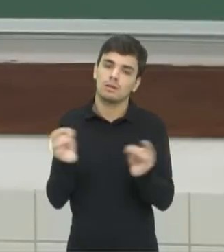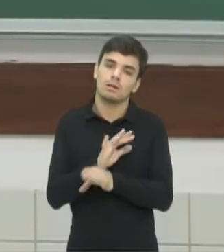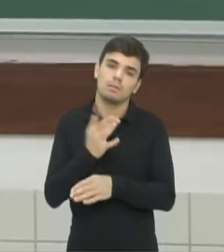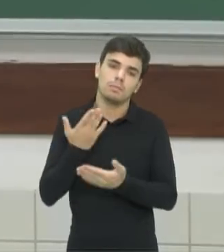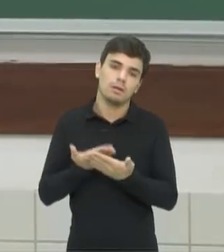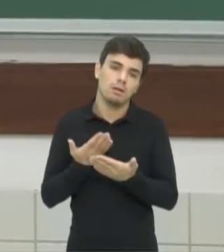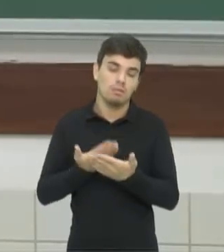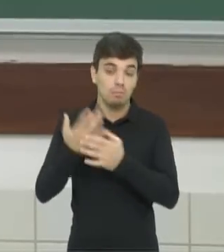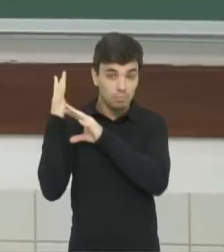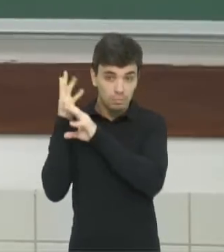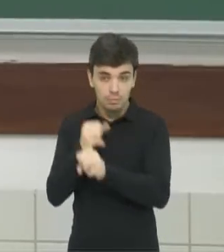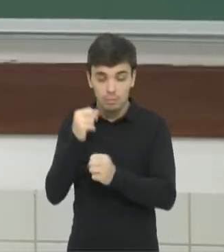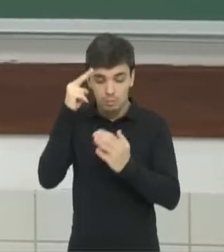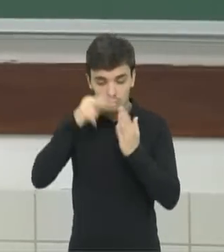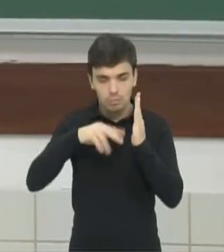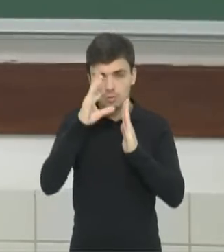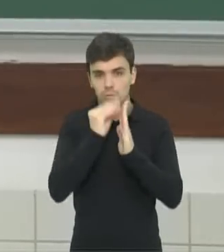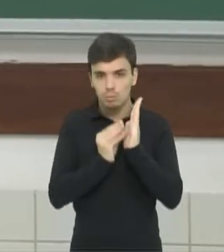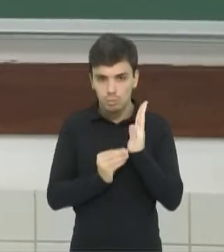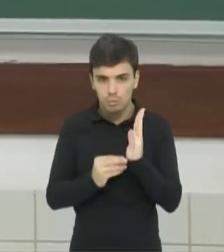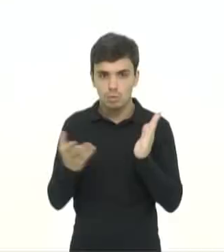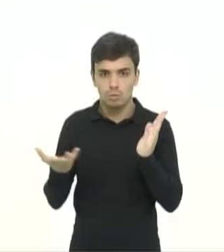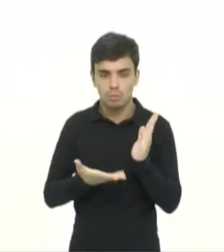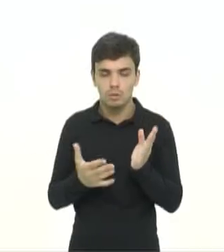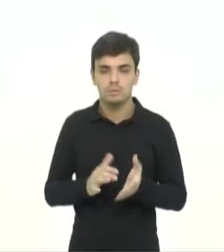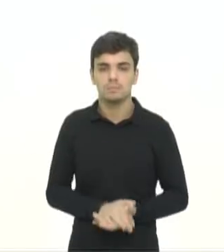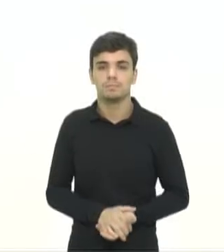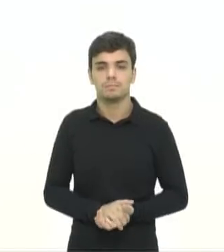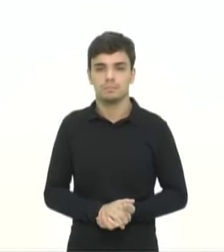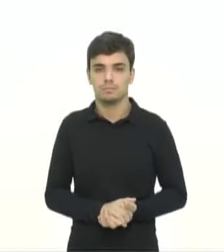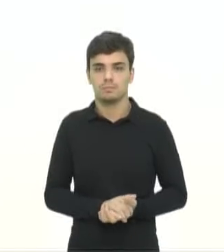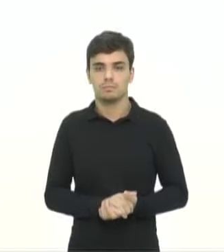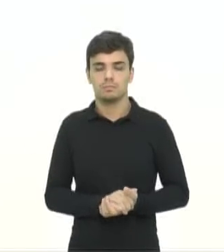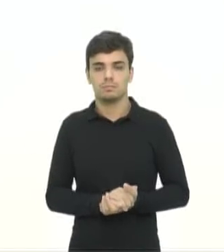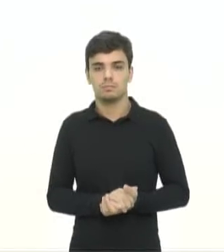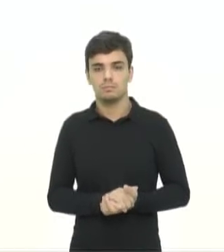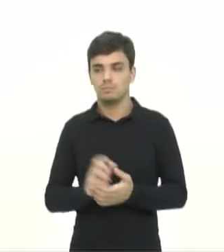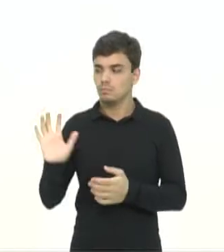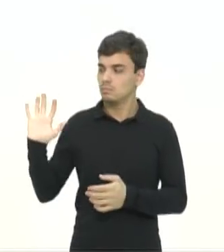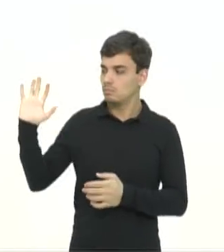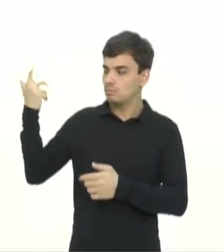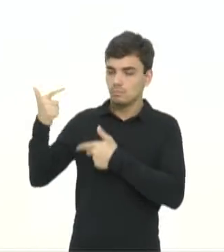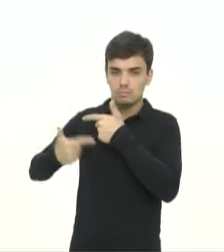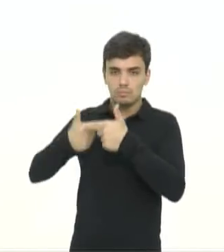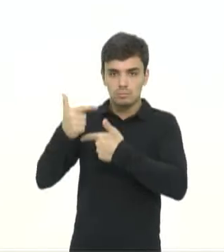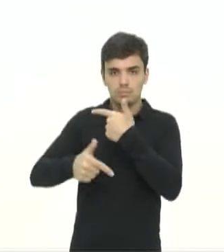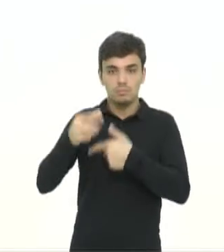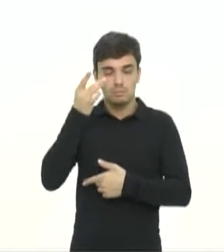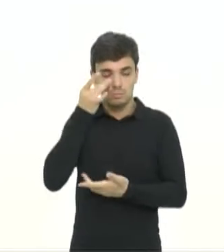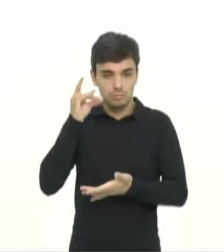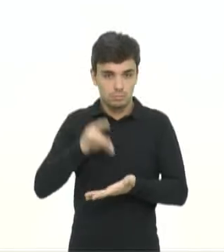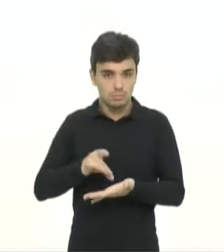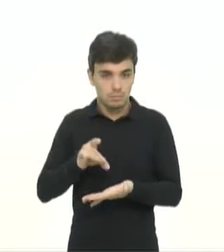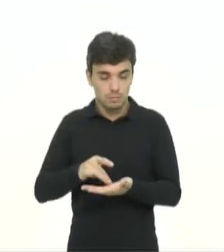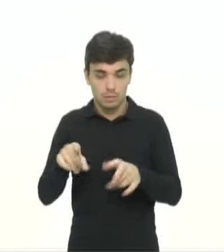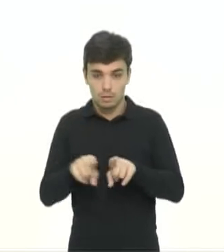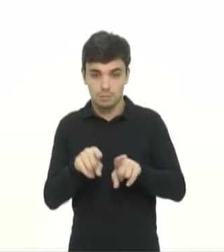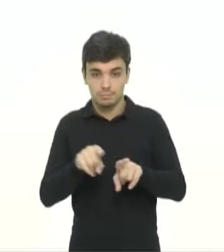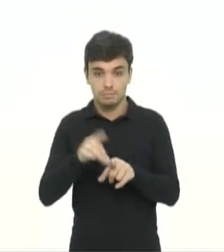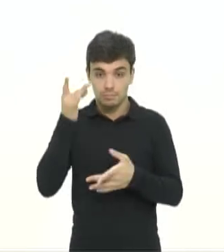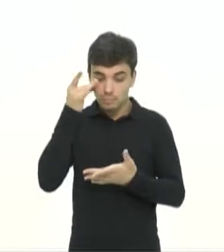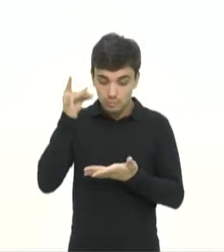agora. Vamos rever o que a gente teve hoje, gente? O que vimos, então? O movimento artístico do realismo, o realismo na